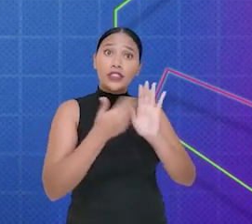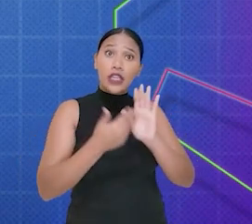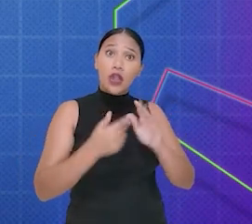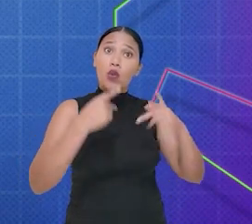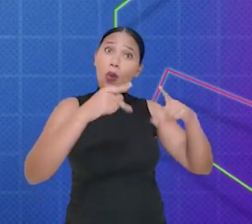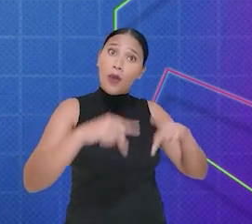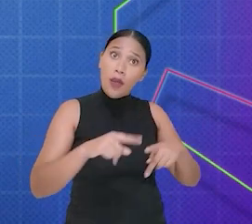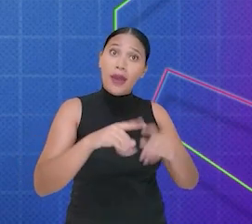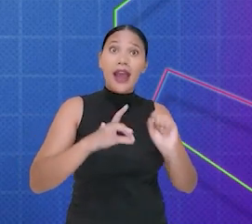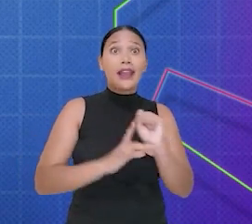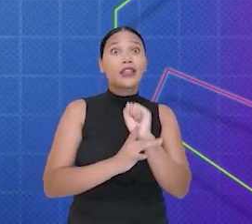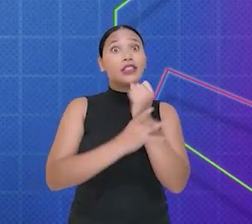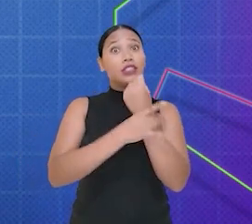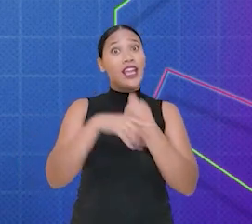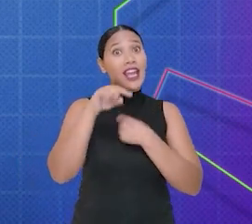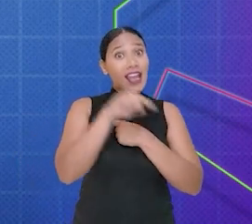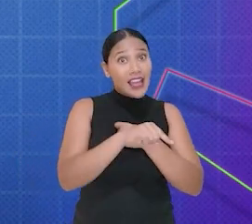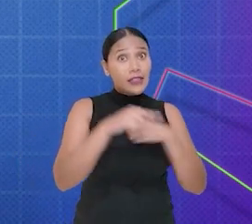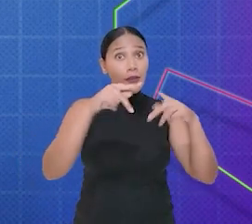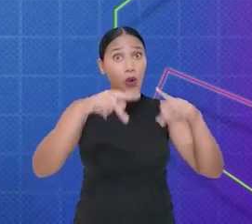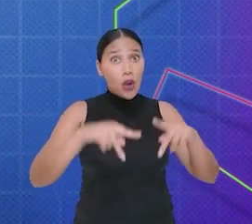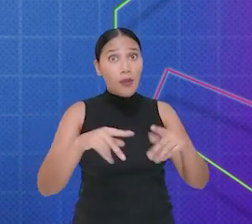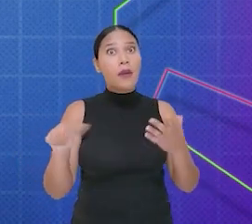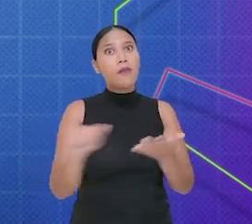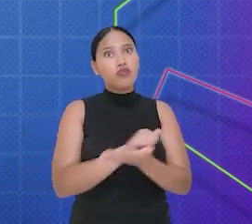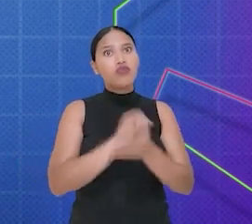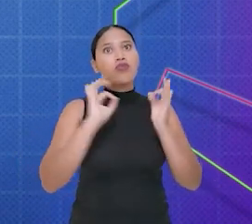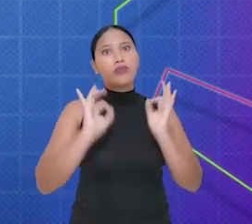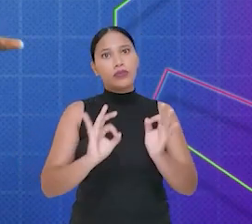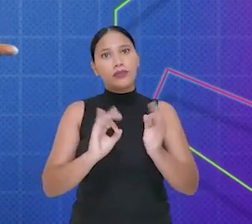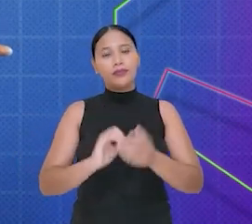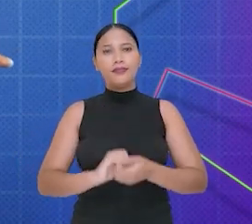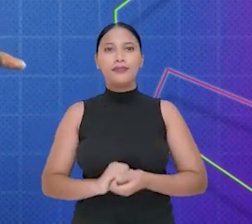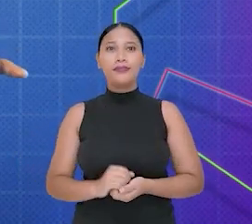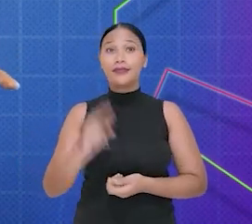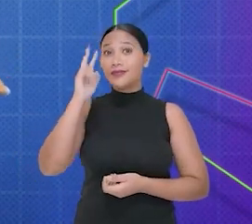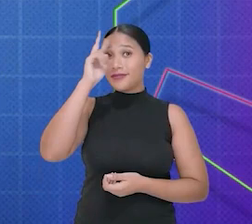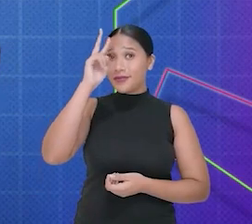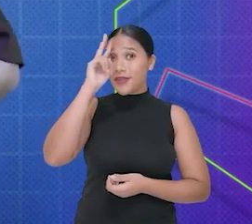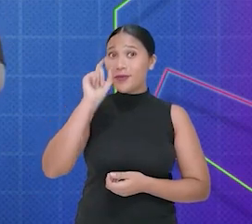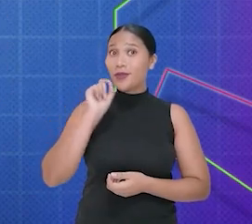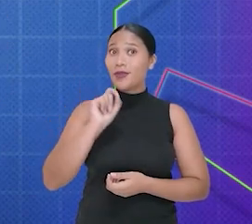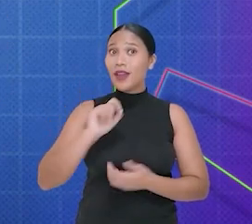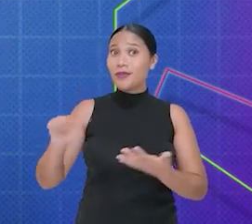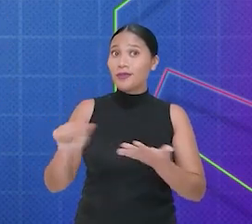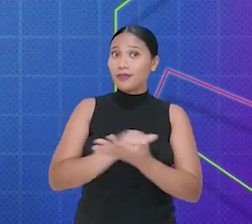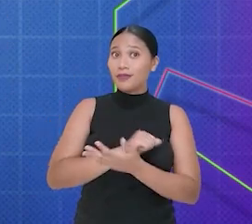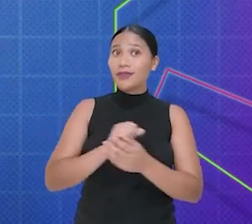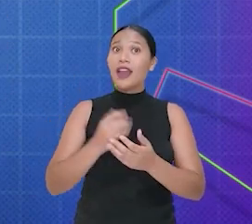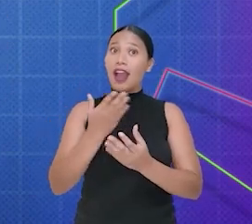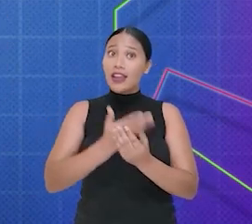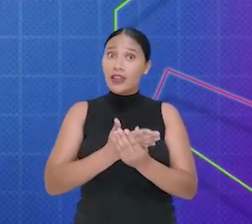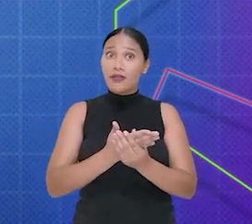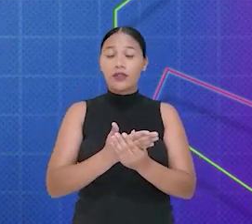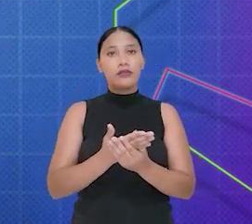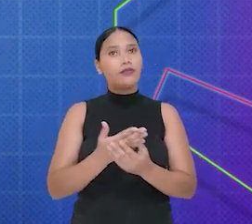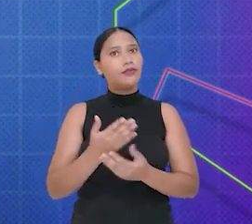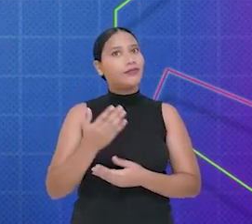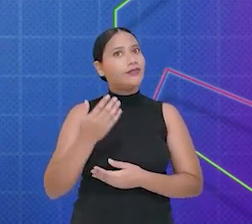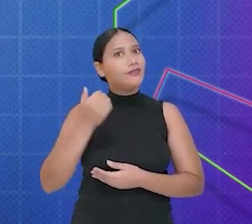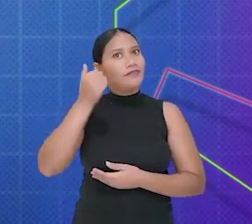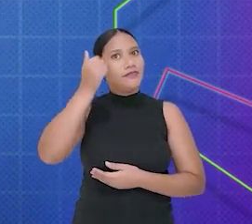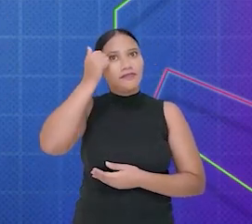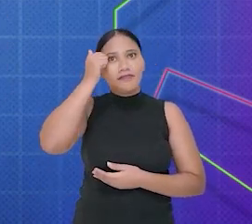próprio desinstalador do programa, para garantir que esse programa seja completamente removido. Lembre-se de que a exclusão de arquivos pode